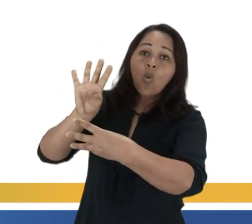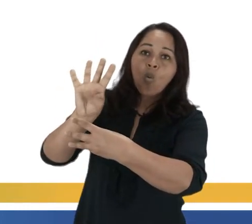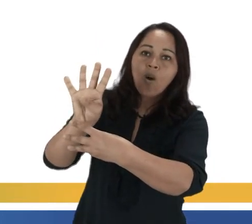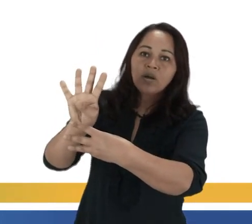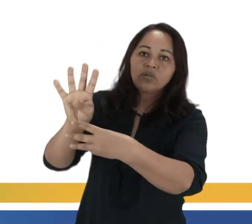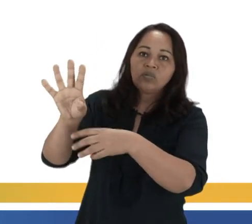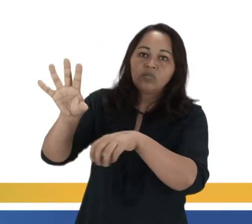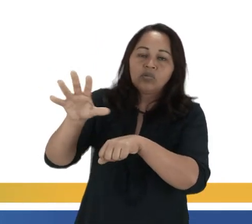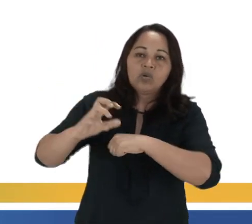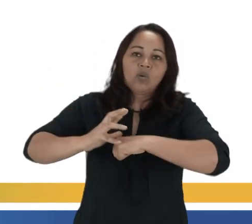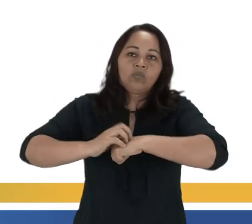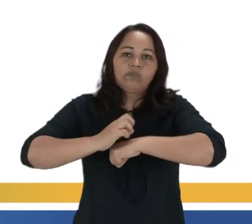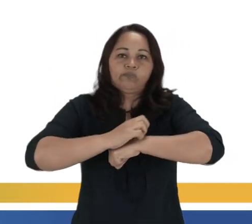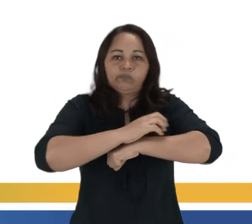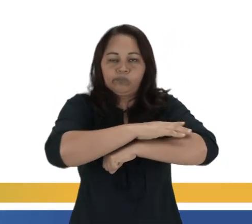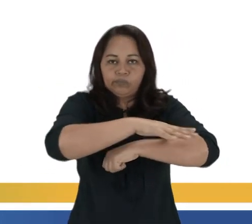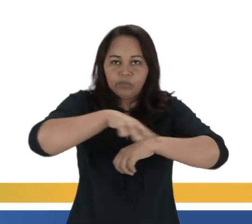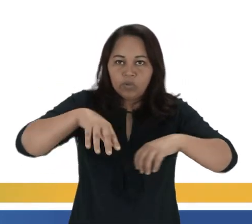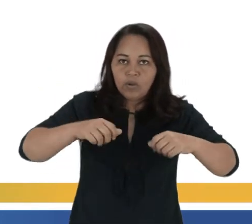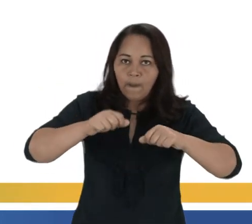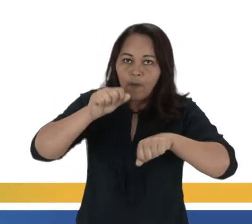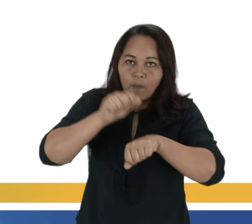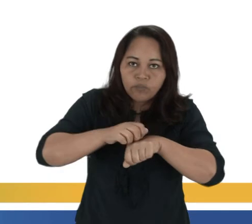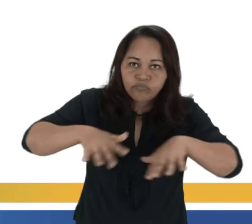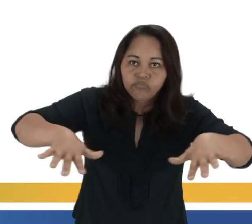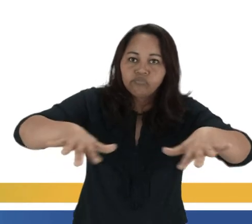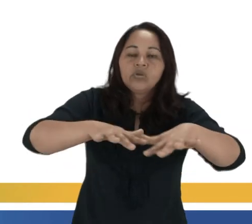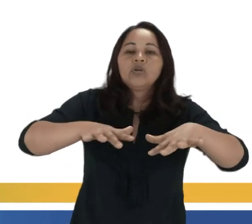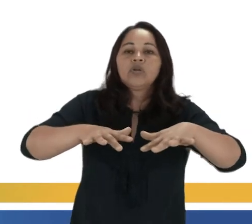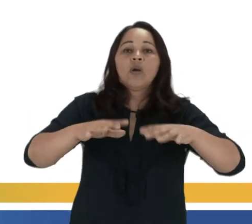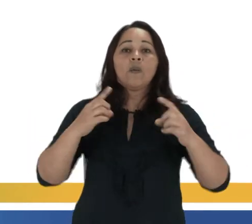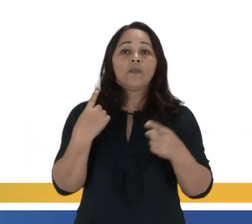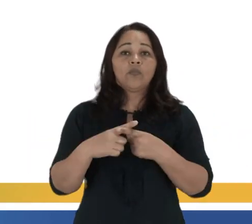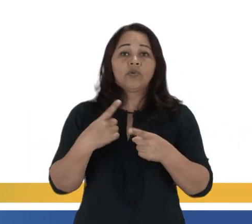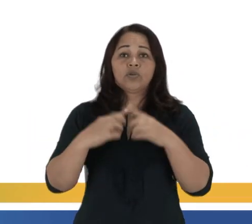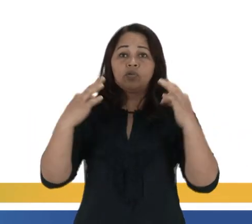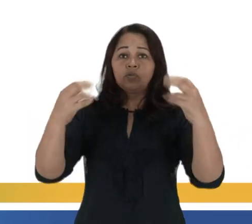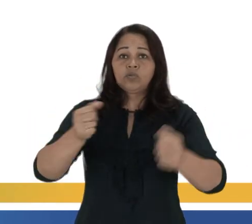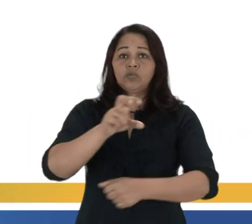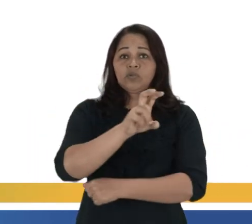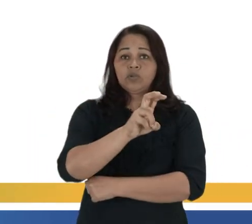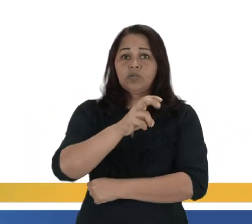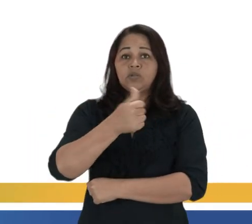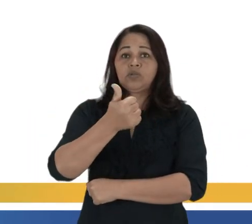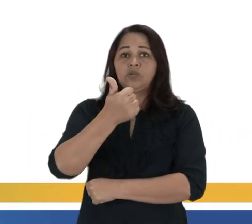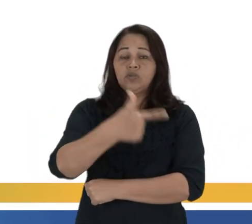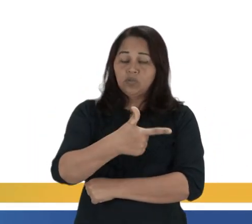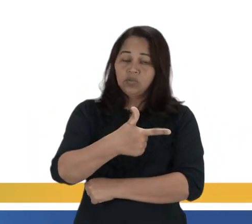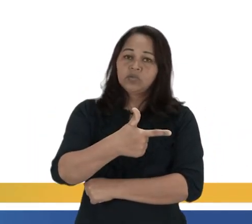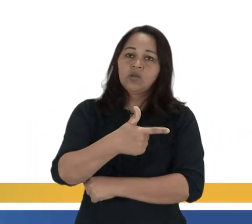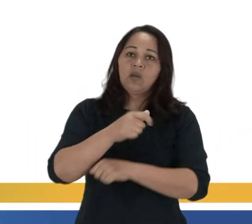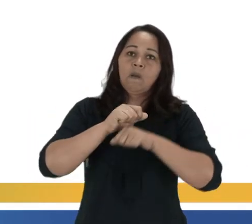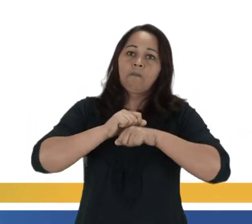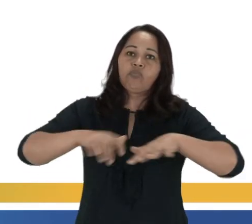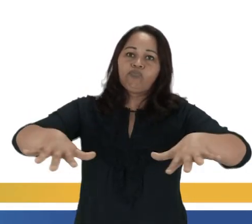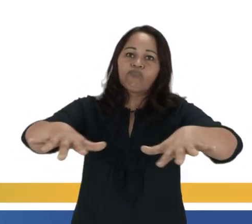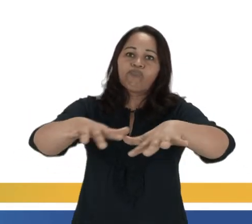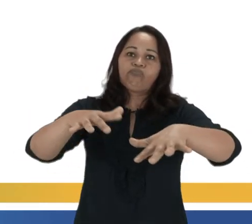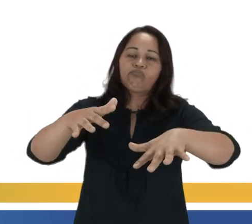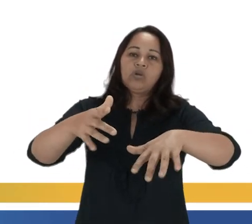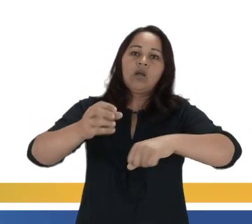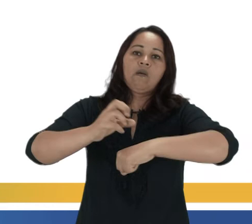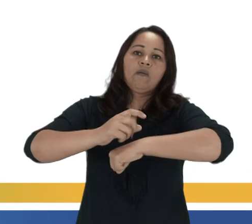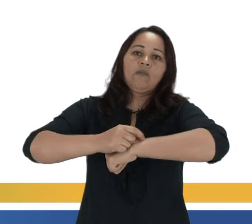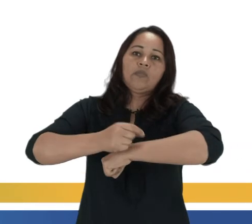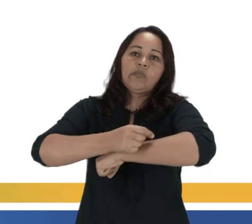aluno contaminado imediatamente, pois concluiu que todos os 512 alunos teriam sarampo no... Aí temos aí